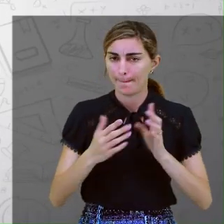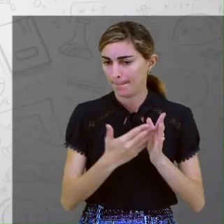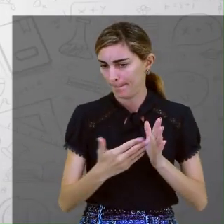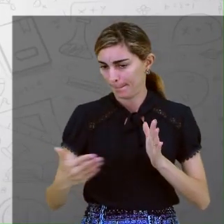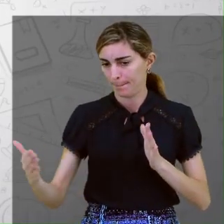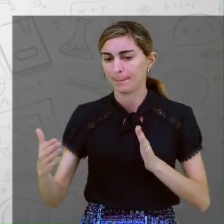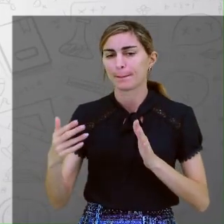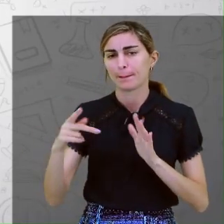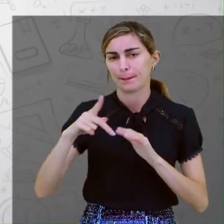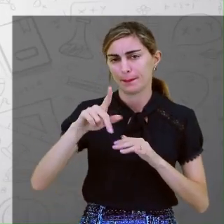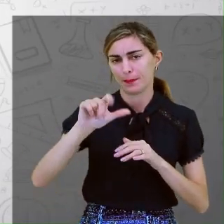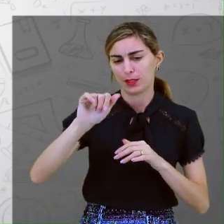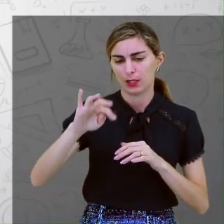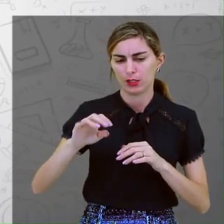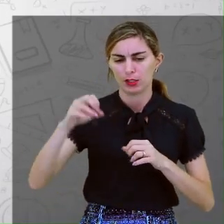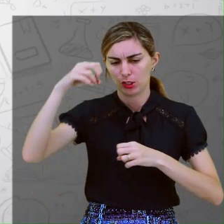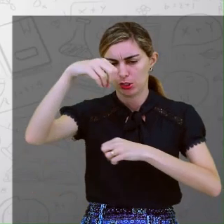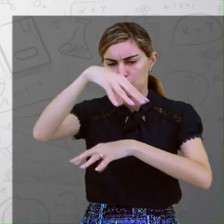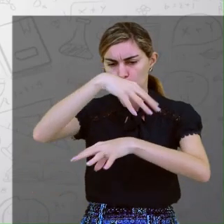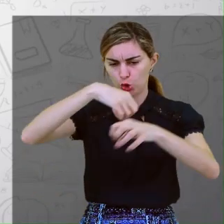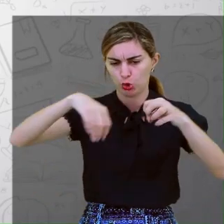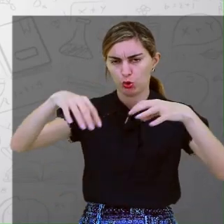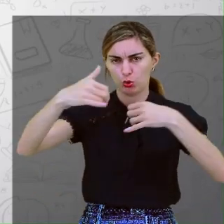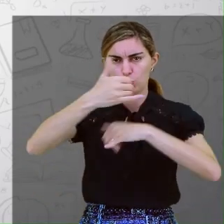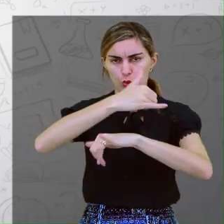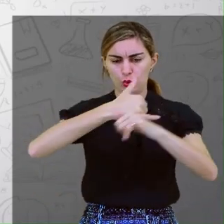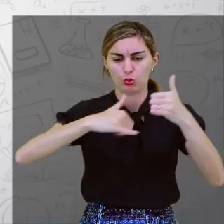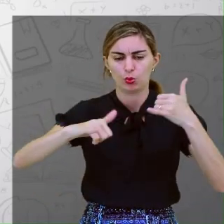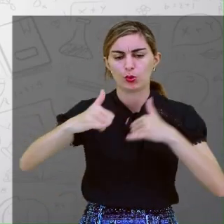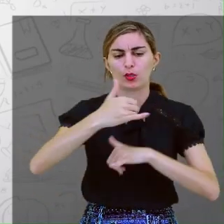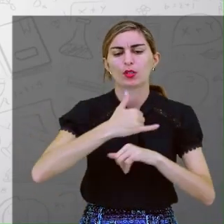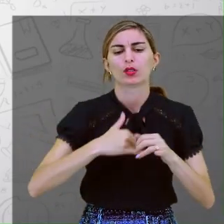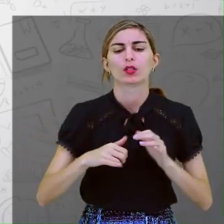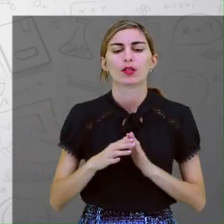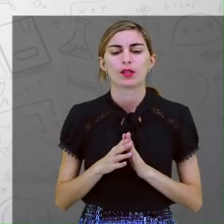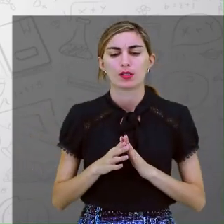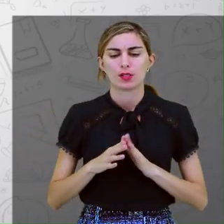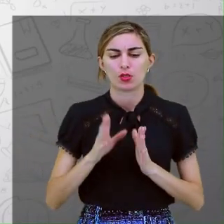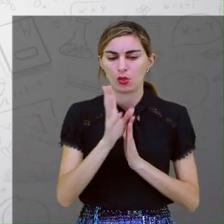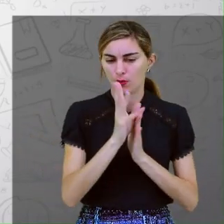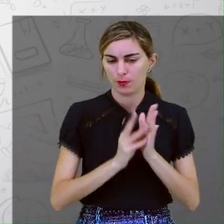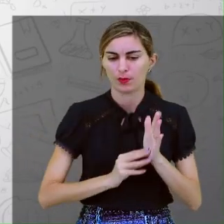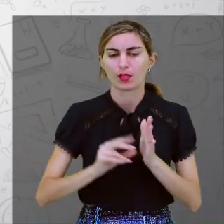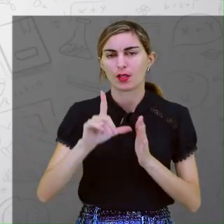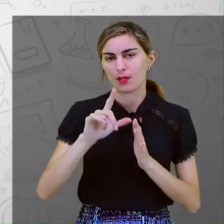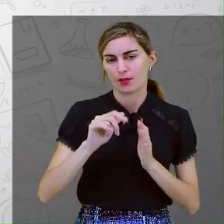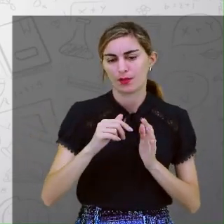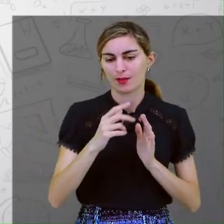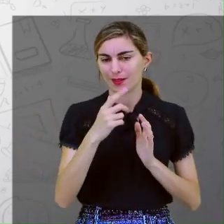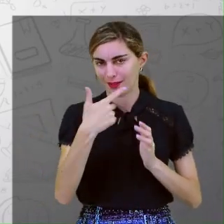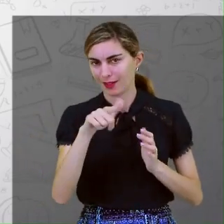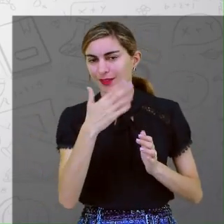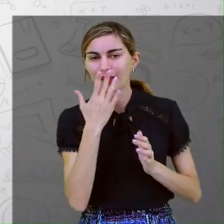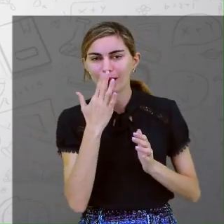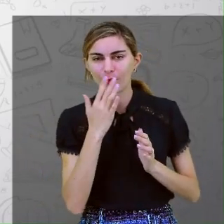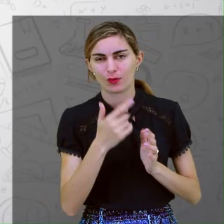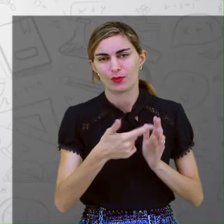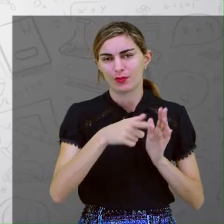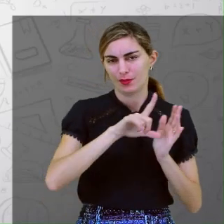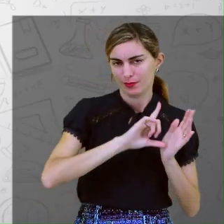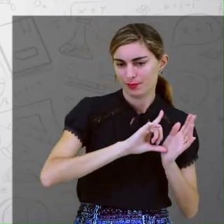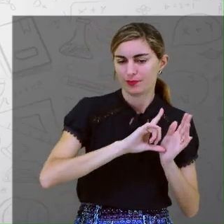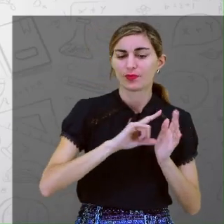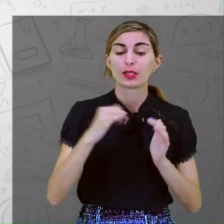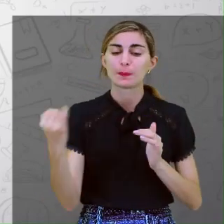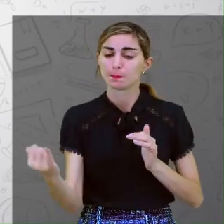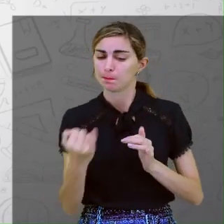Partindo aqui para a planta de iluminação e a planta elétrica, que ela se segue ali a planta layout, como eu tinha falado anteriormente,